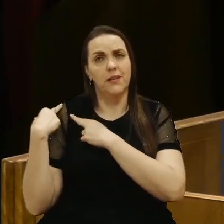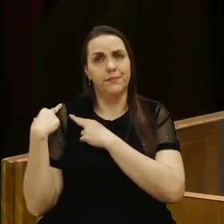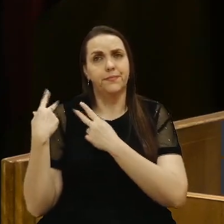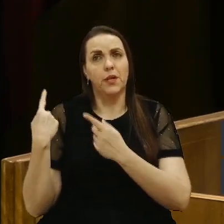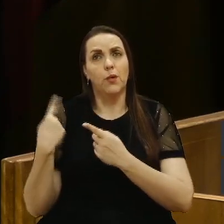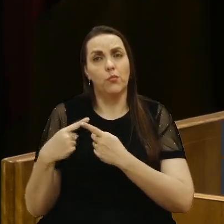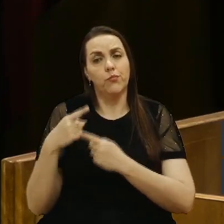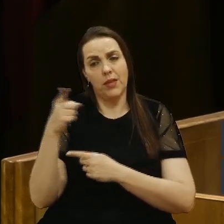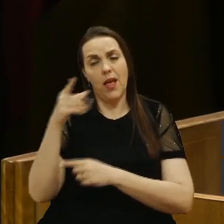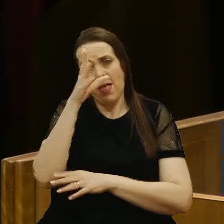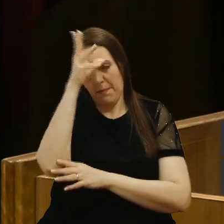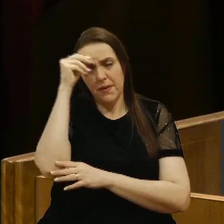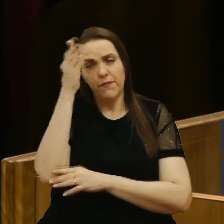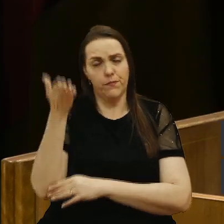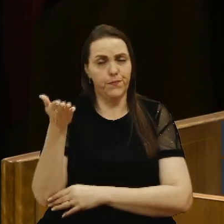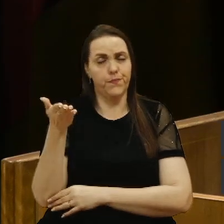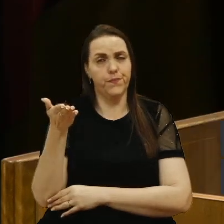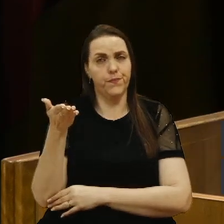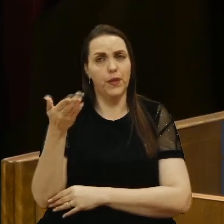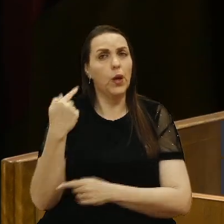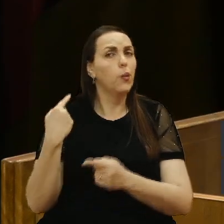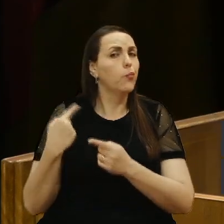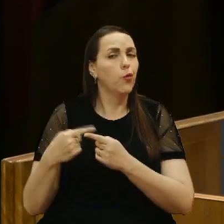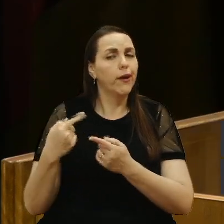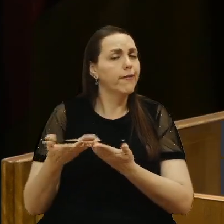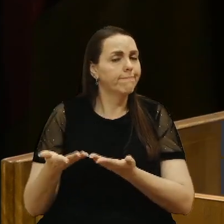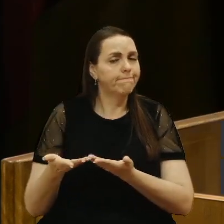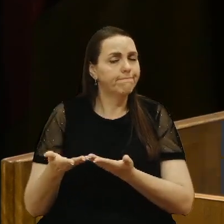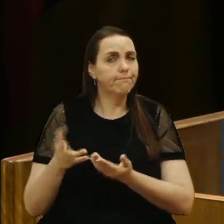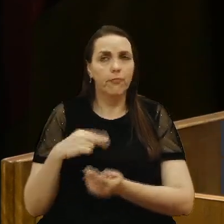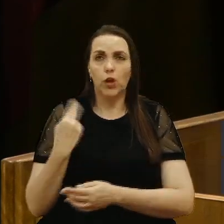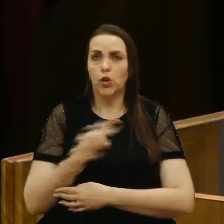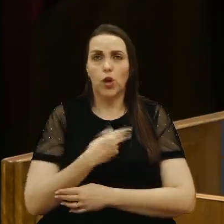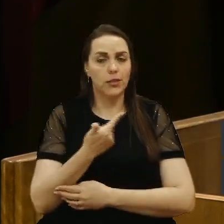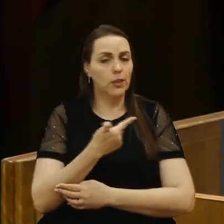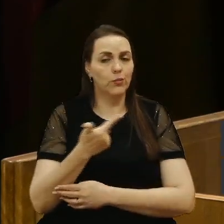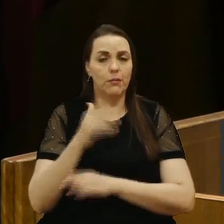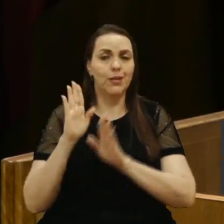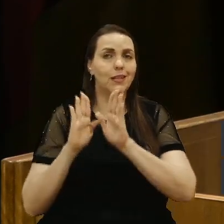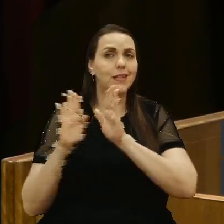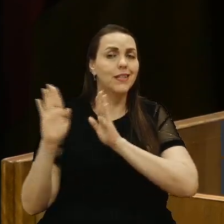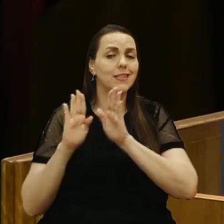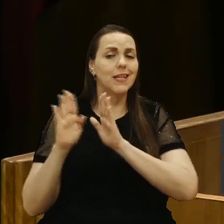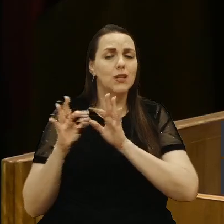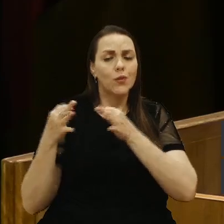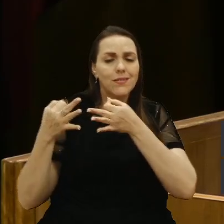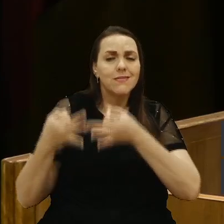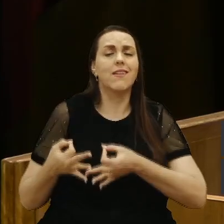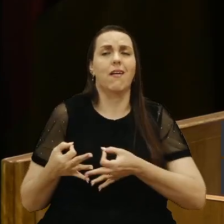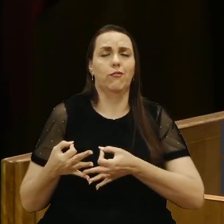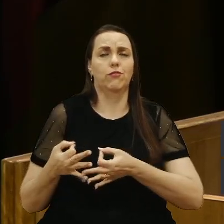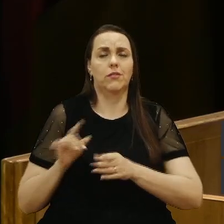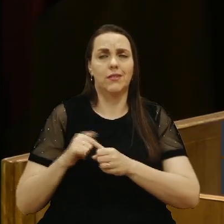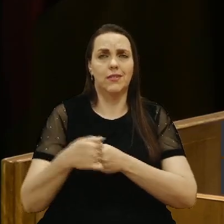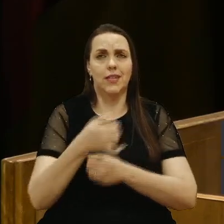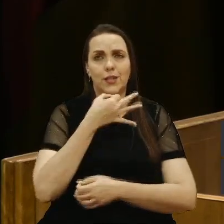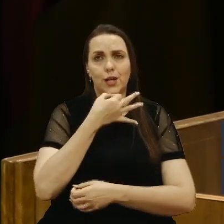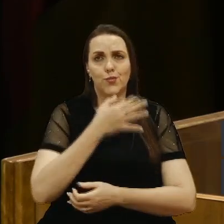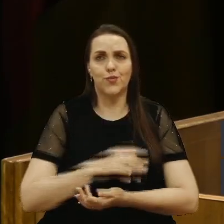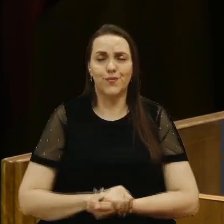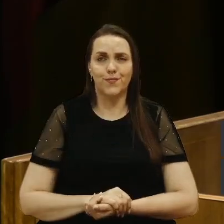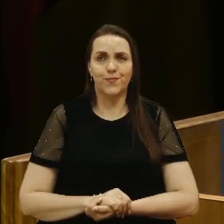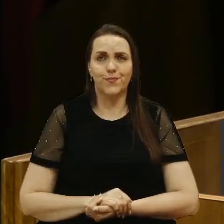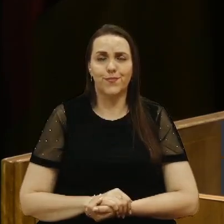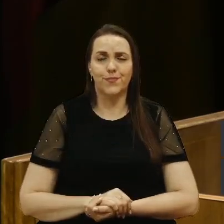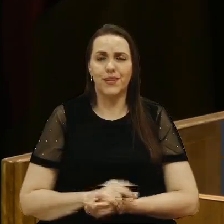do executivo quando a gente não tem licitações que deem certo no município de Caxias do Sul, de